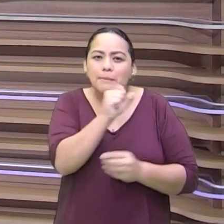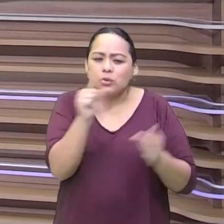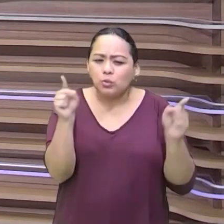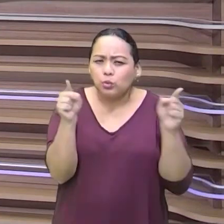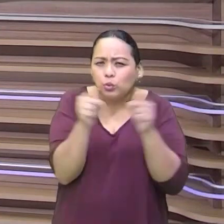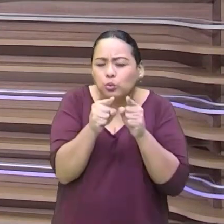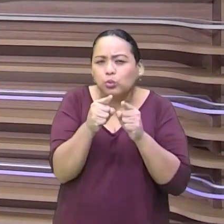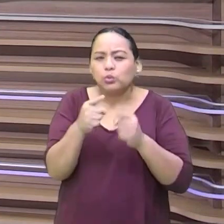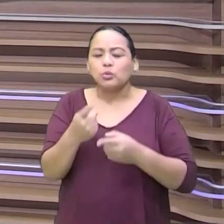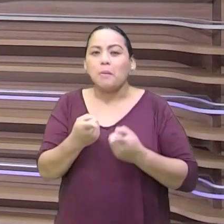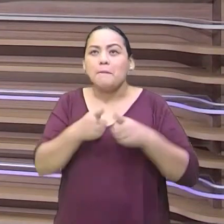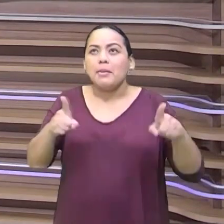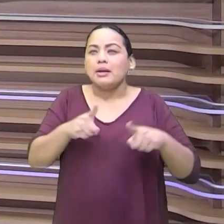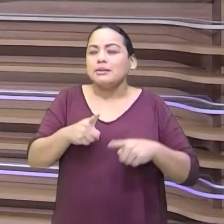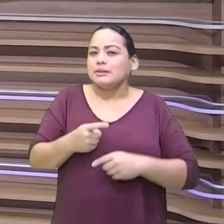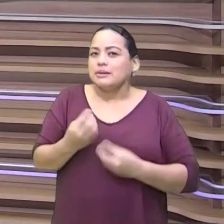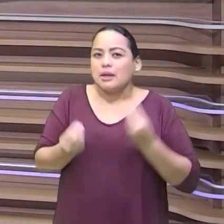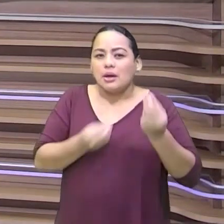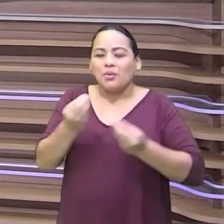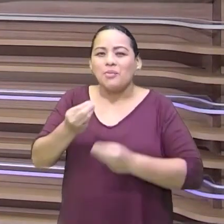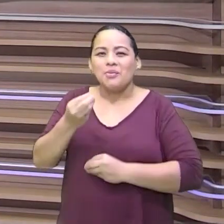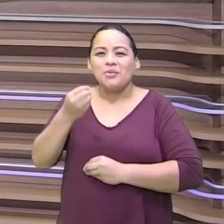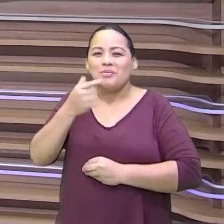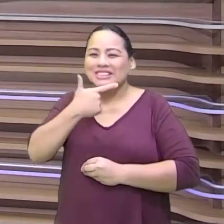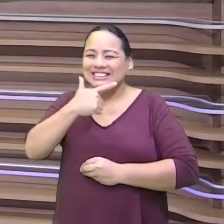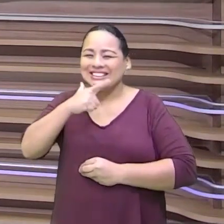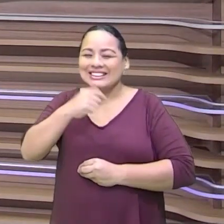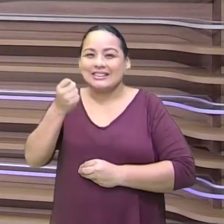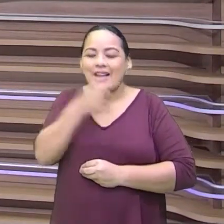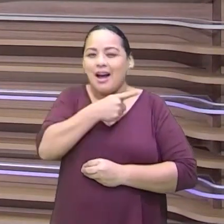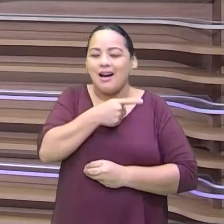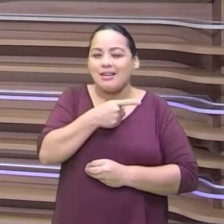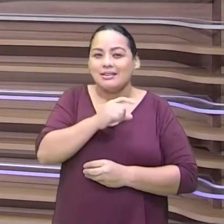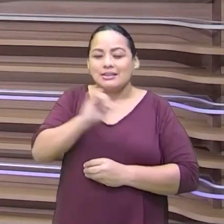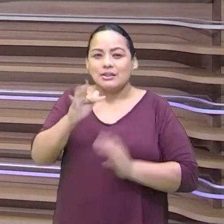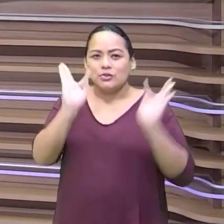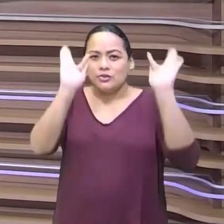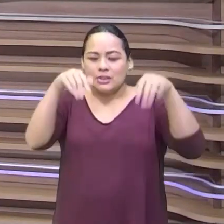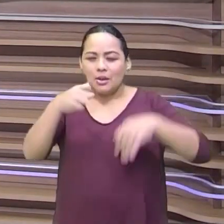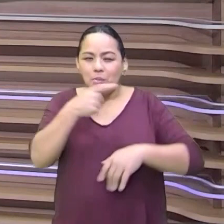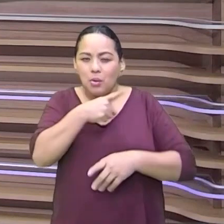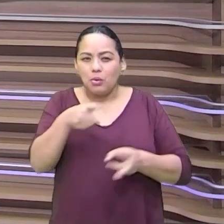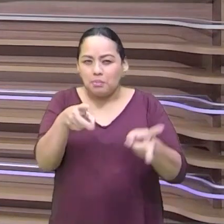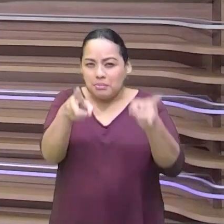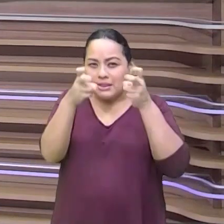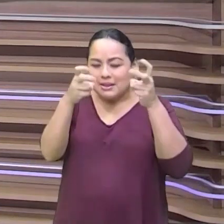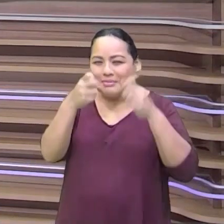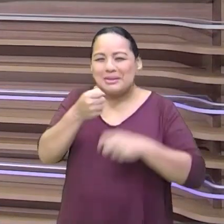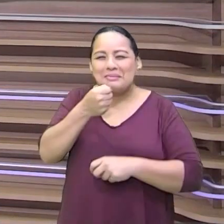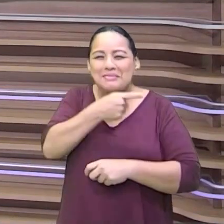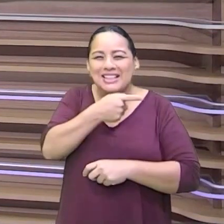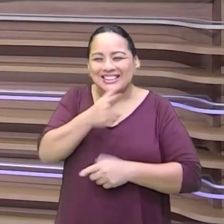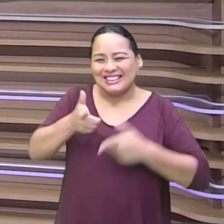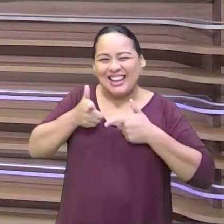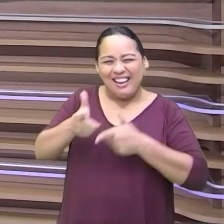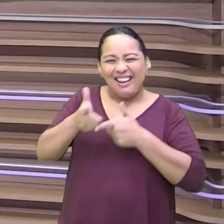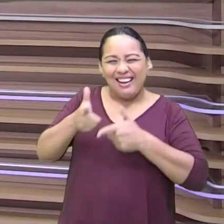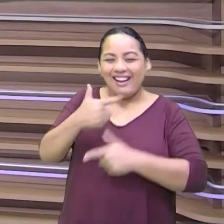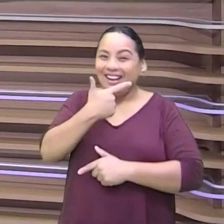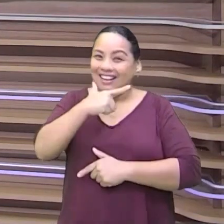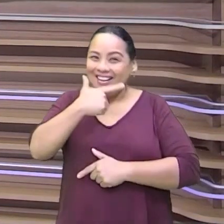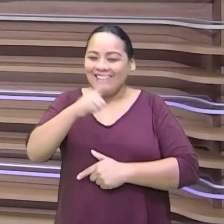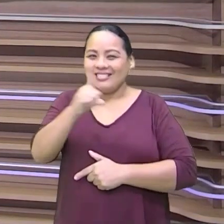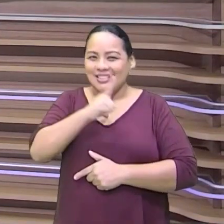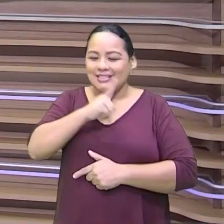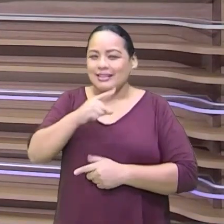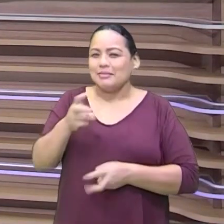Porém, ela tem logo assim, né, uma coisa bem engraçadinha. Se é de humor, lá no finalzinho, percebo que tem a piadinha. Perceberam nessa